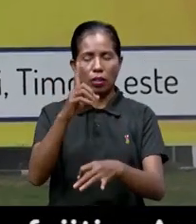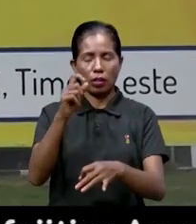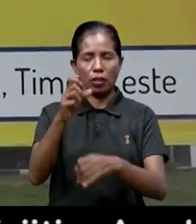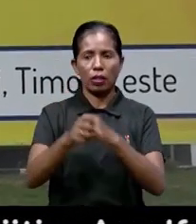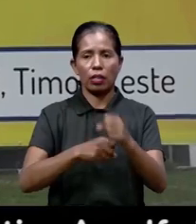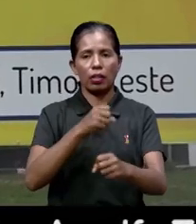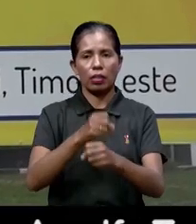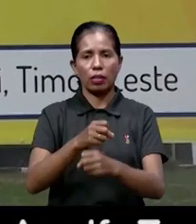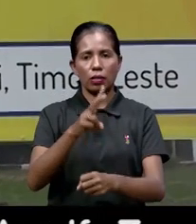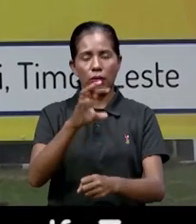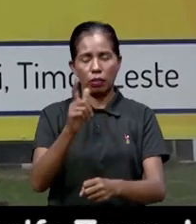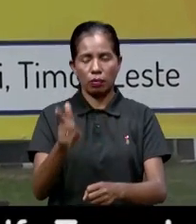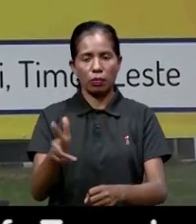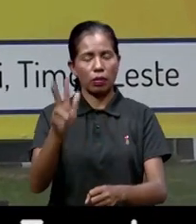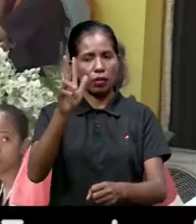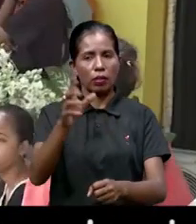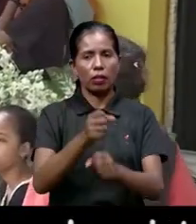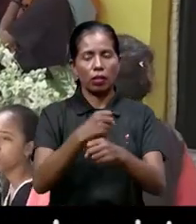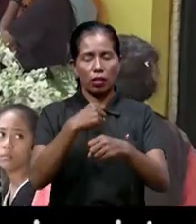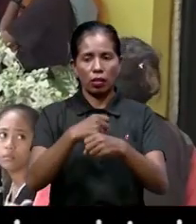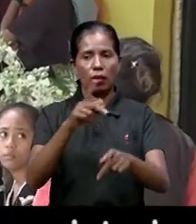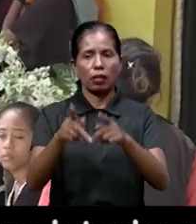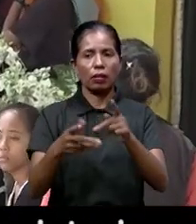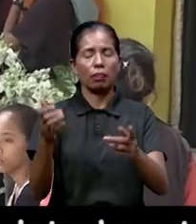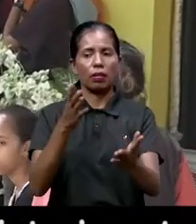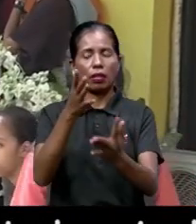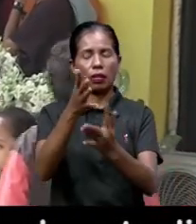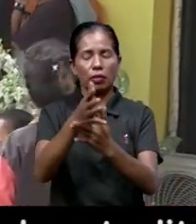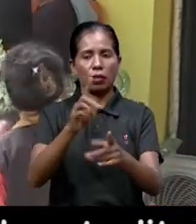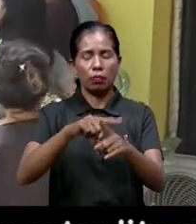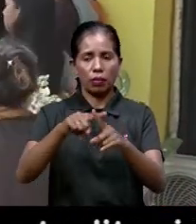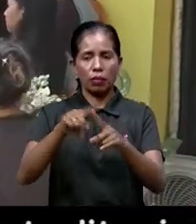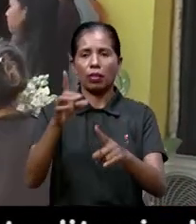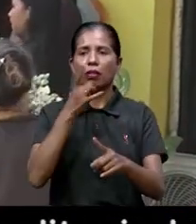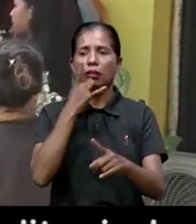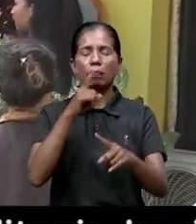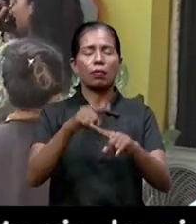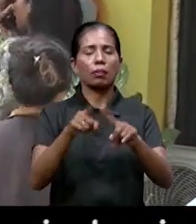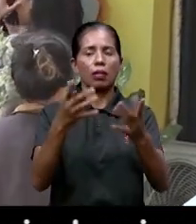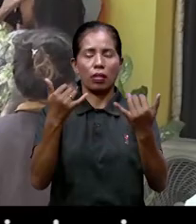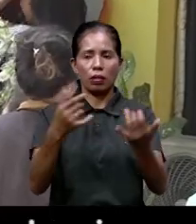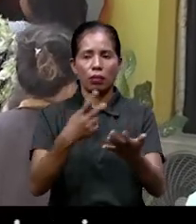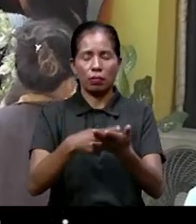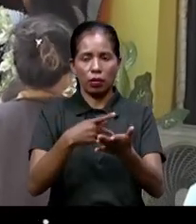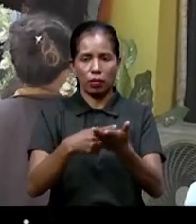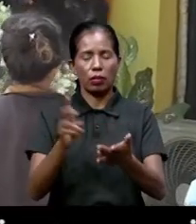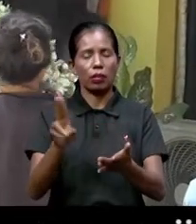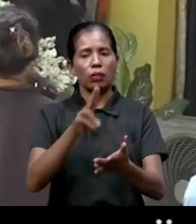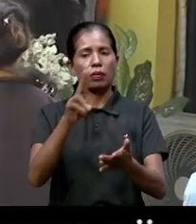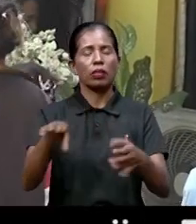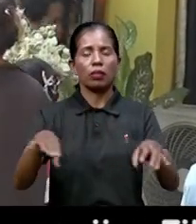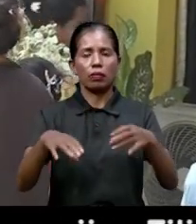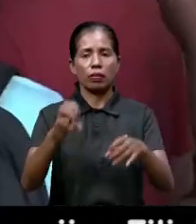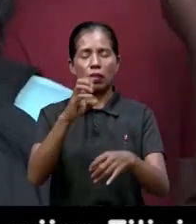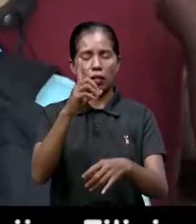ronulu recintolune, faila onde prejudica consumidores a tu acesso pulsa eletricidade, mas berada um projeto atualização sistema de